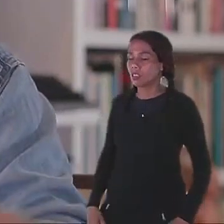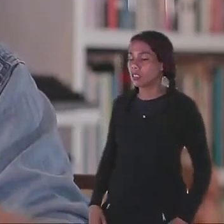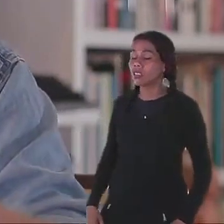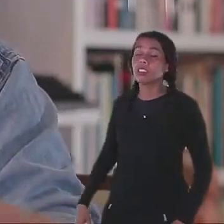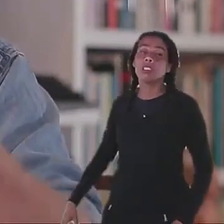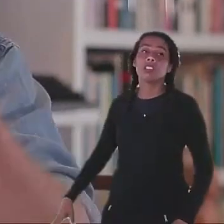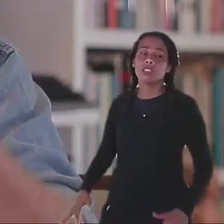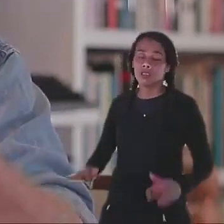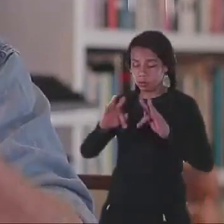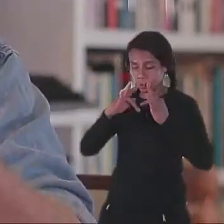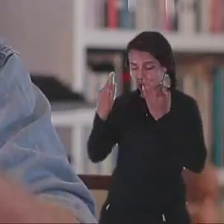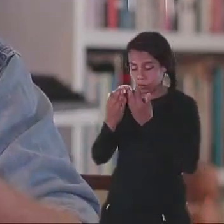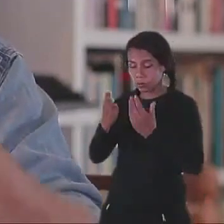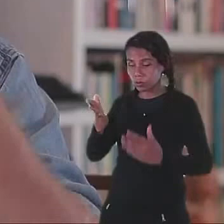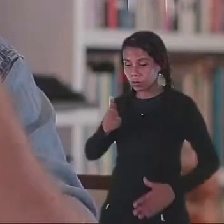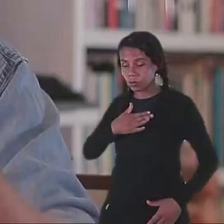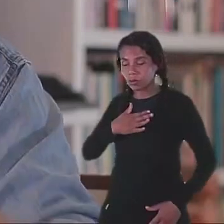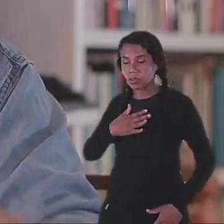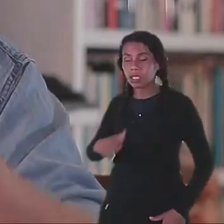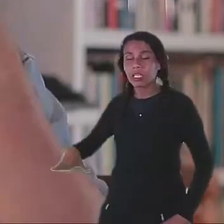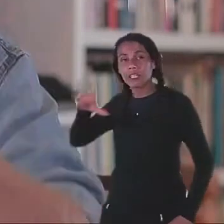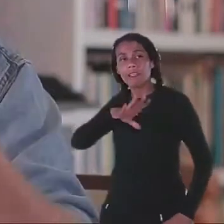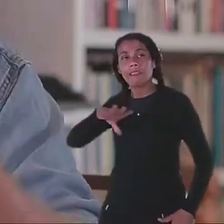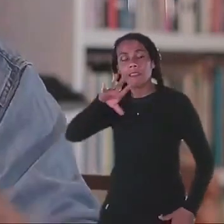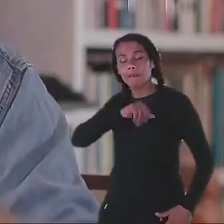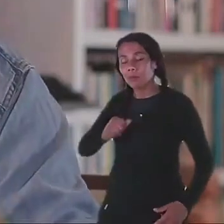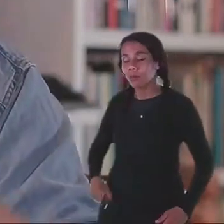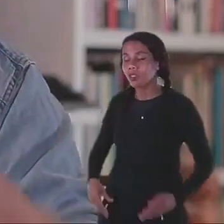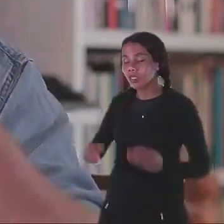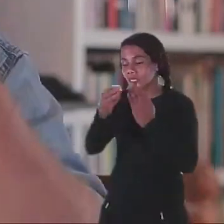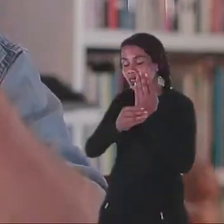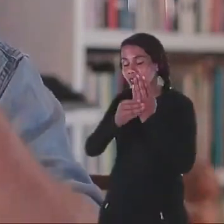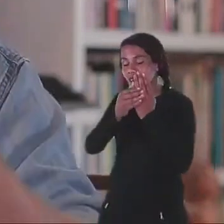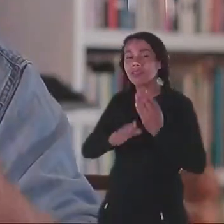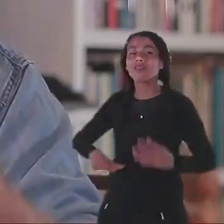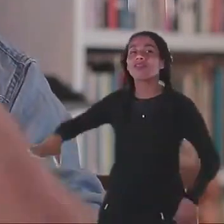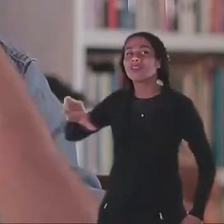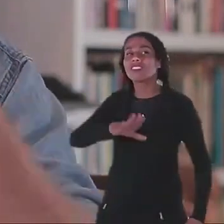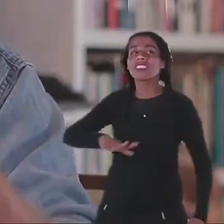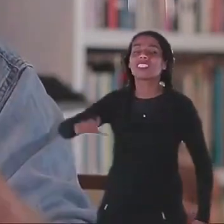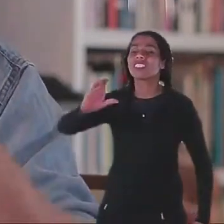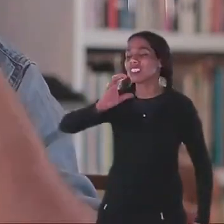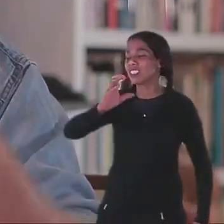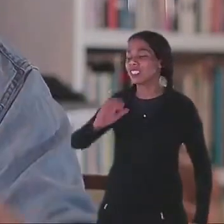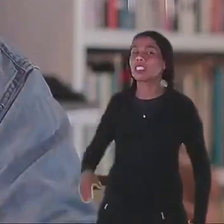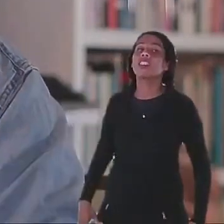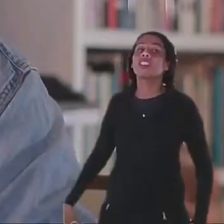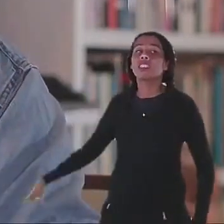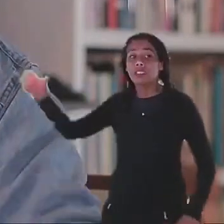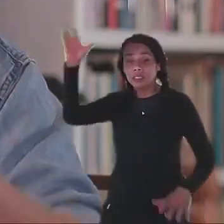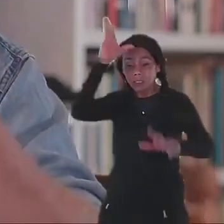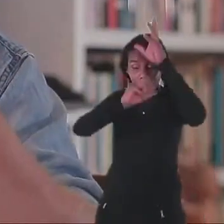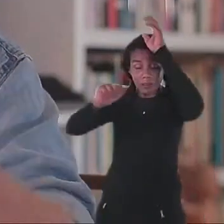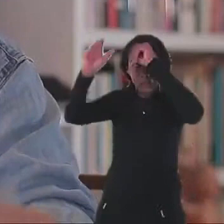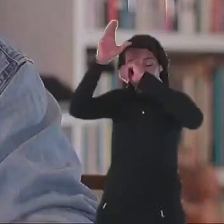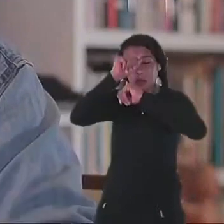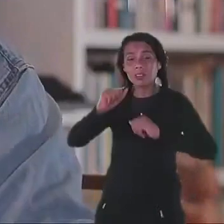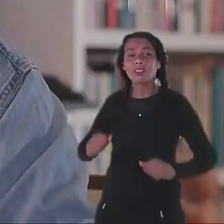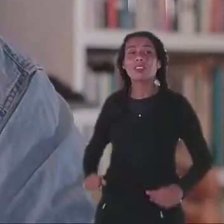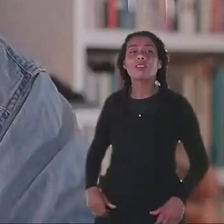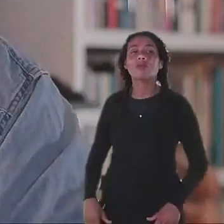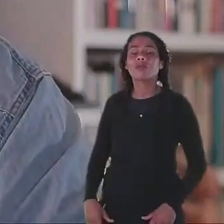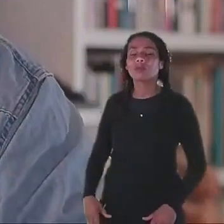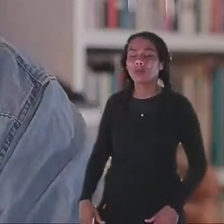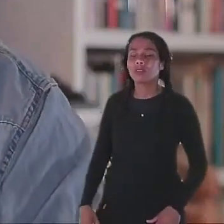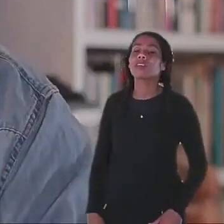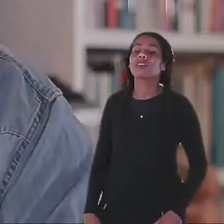sempre foi. Então, quando você se refere a Arthur Clarke e a tantos outros, eu aprendi com ele, eu tirei dele, eu colhi dele. Então, com